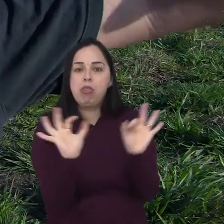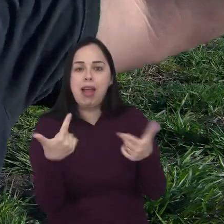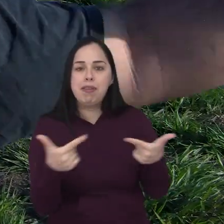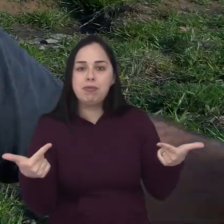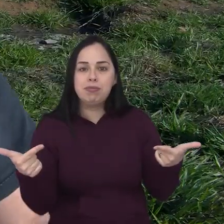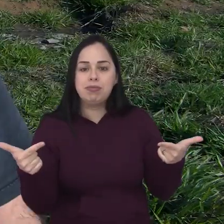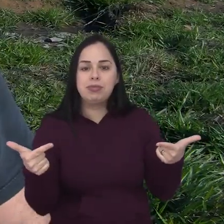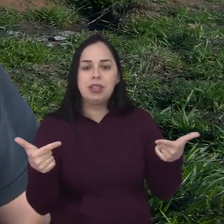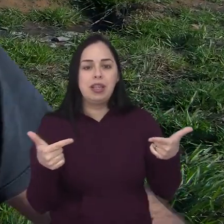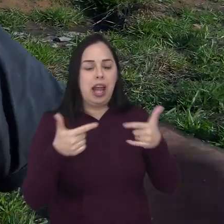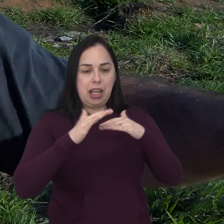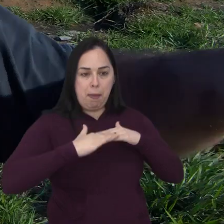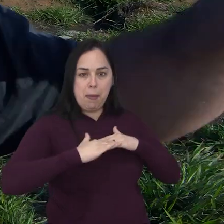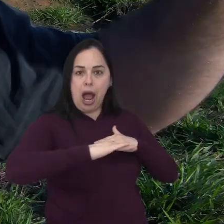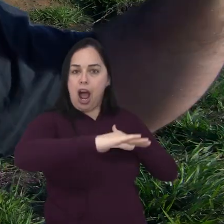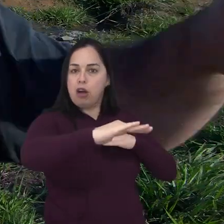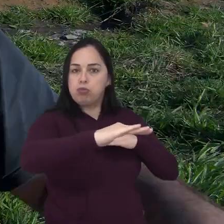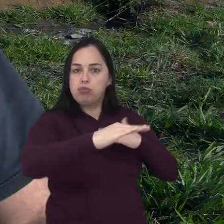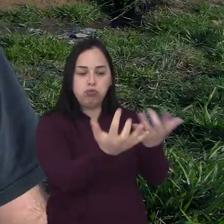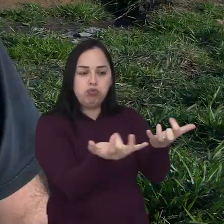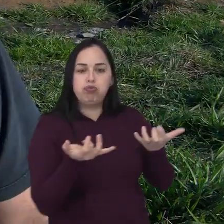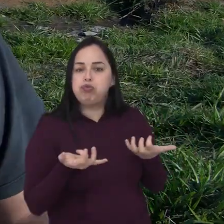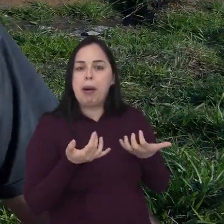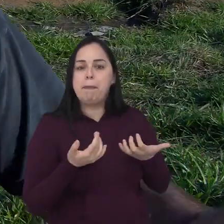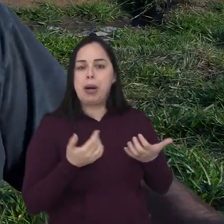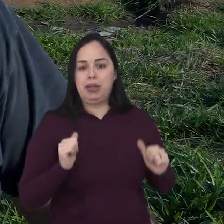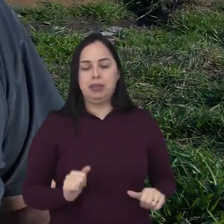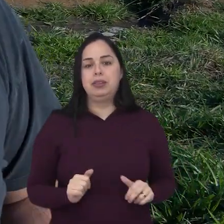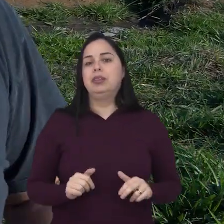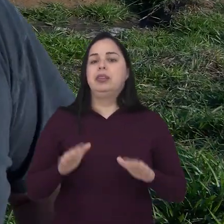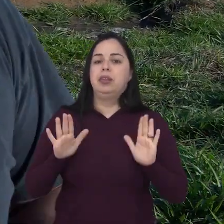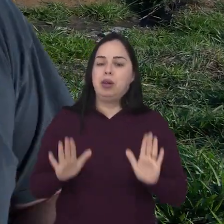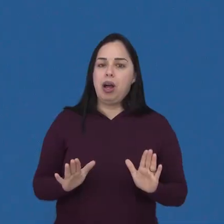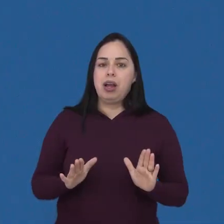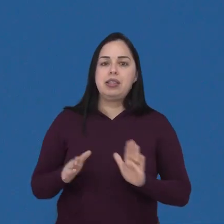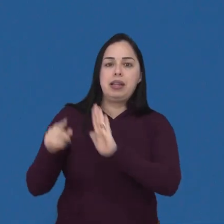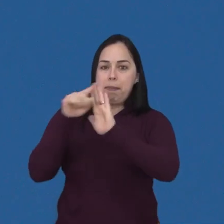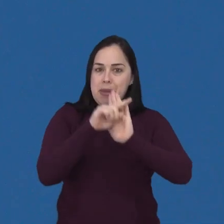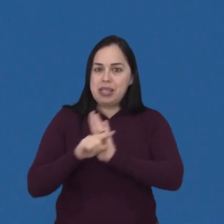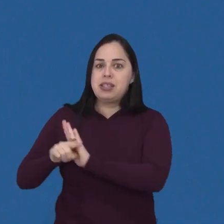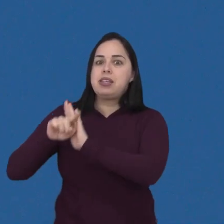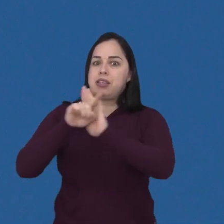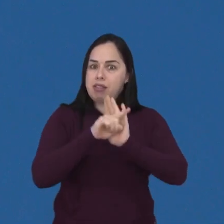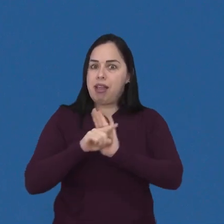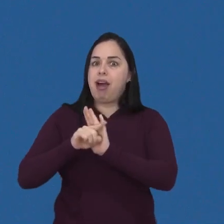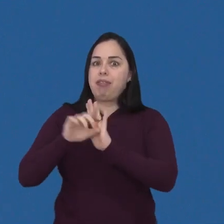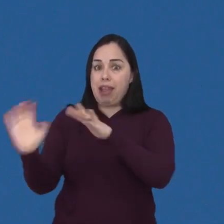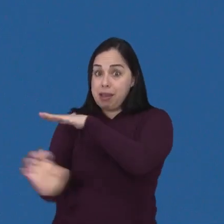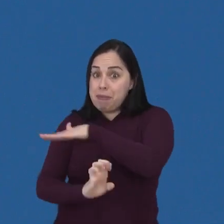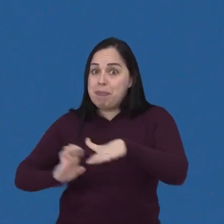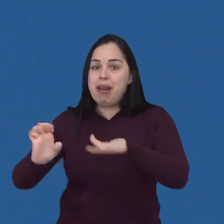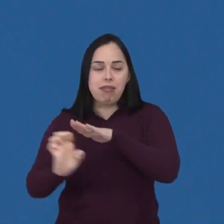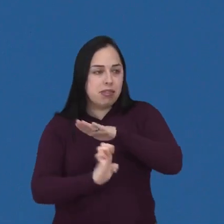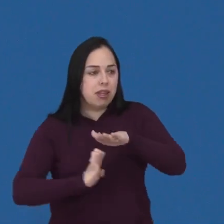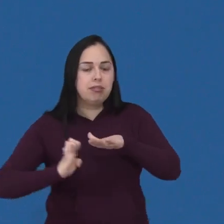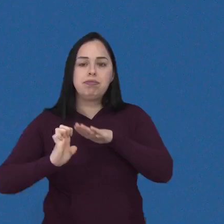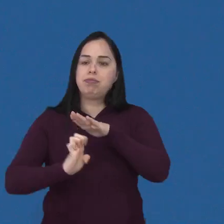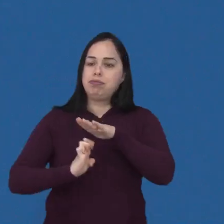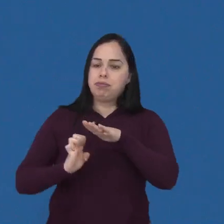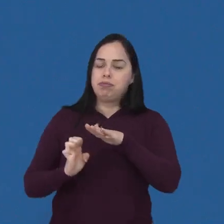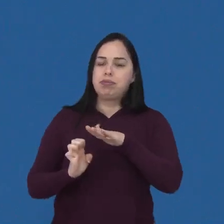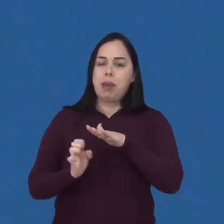tanto fio e é mais pasto, não tem perigo de agarrar nada. Balanço feito pela concessionária responsável